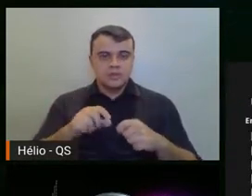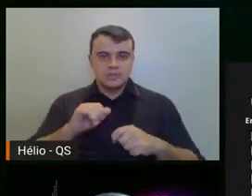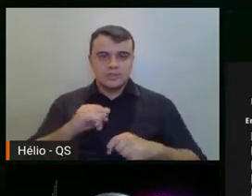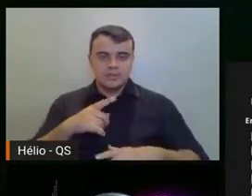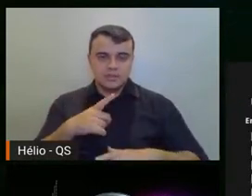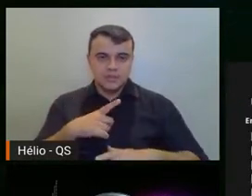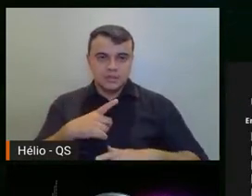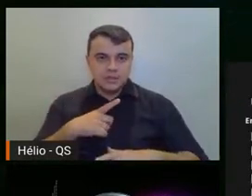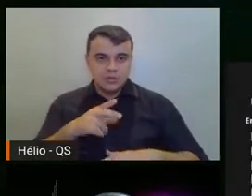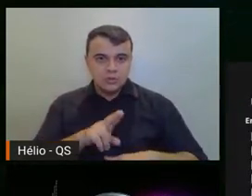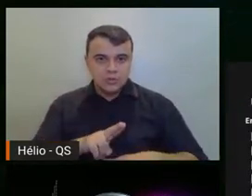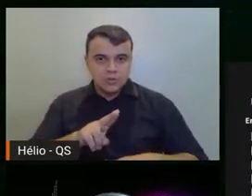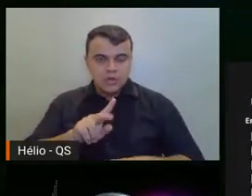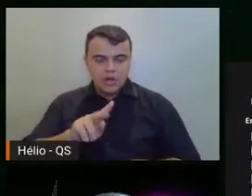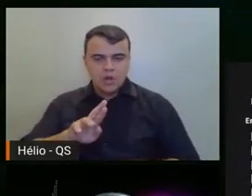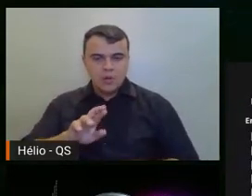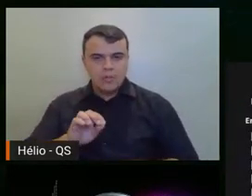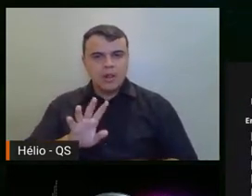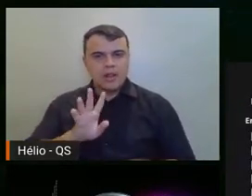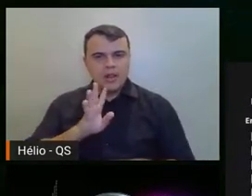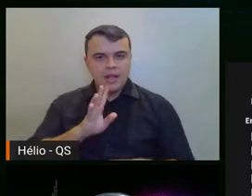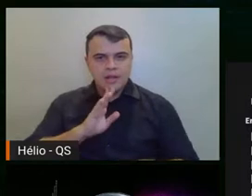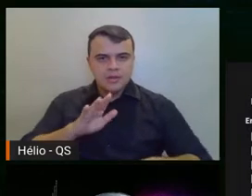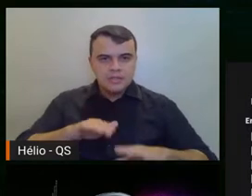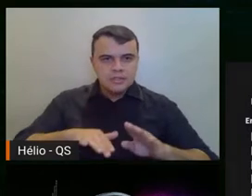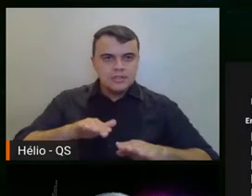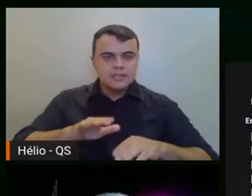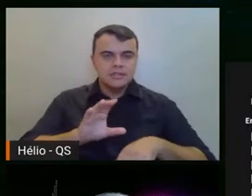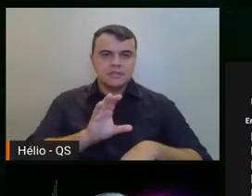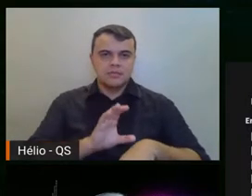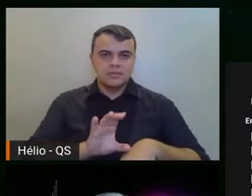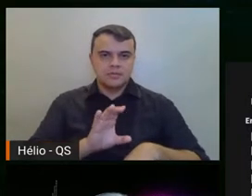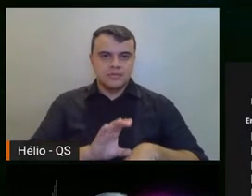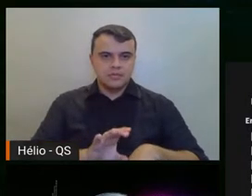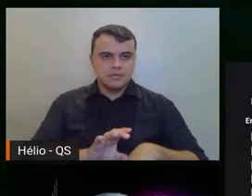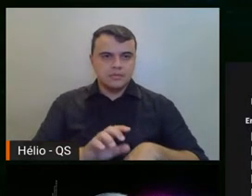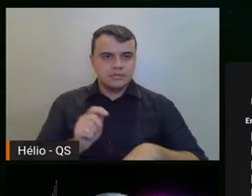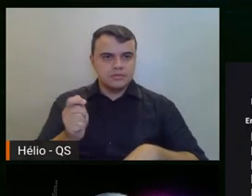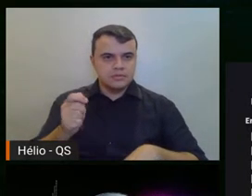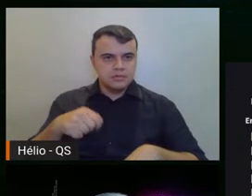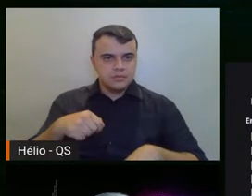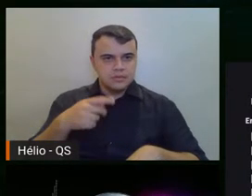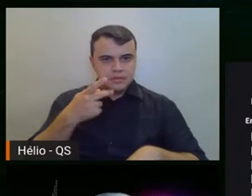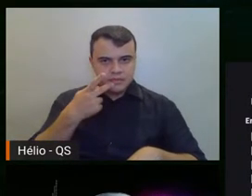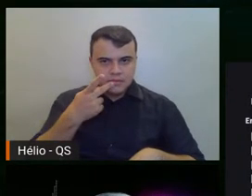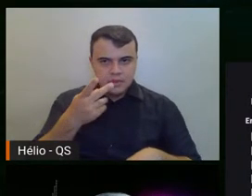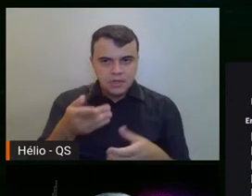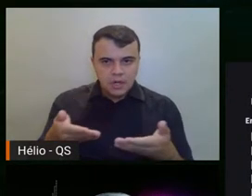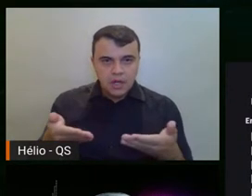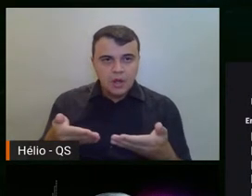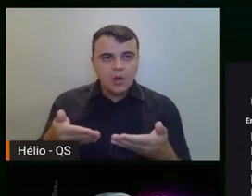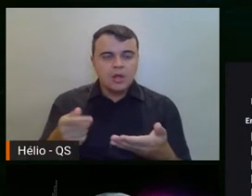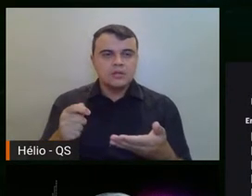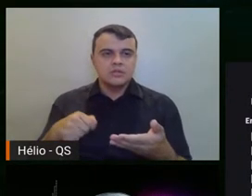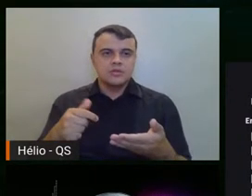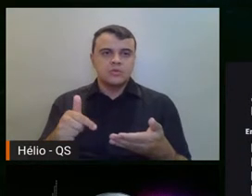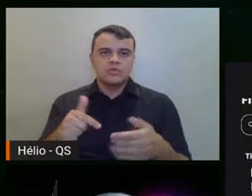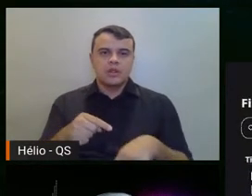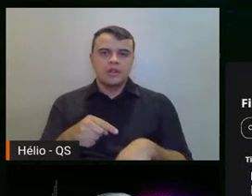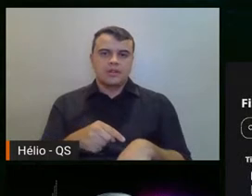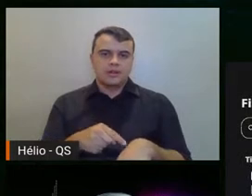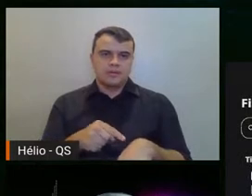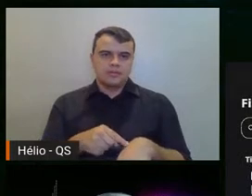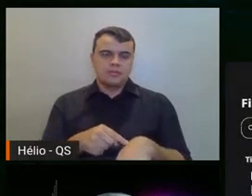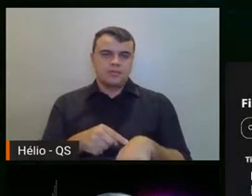seja um usuário pro então é legal que às vezes passou um Botequim no momento você não não tava no clima não tinha tempo enfim